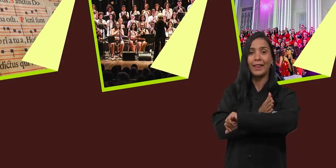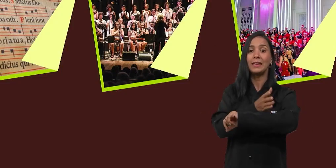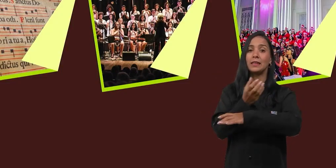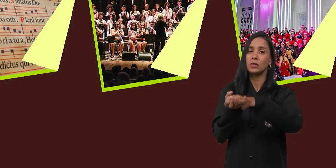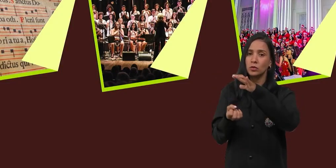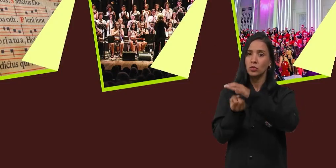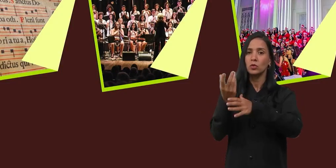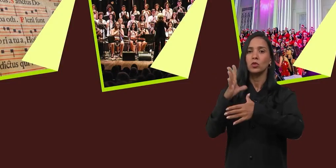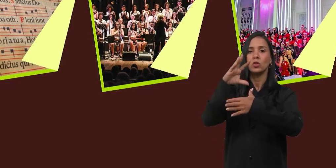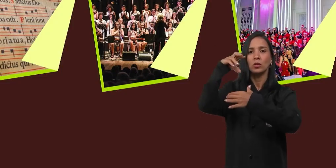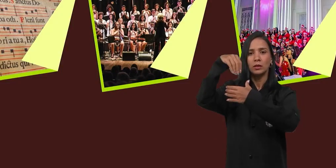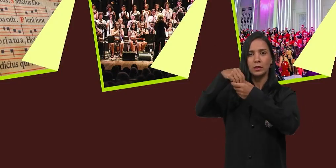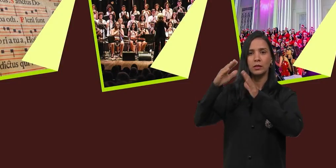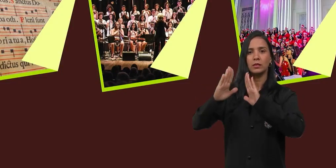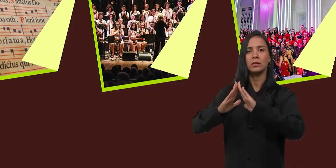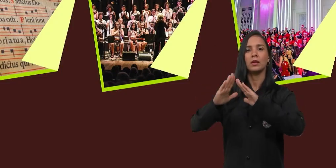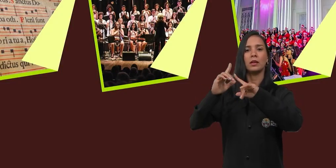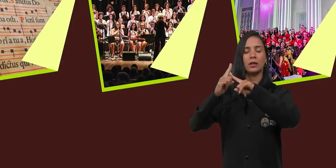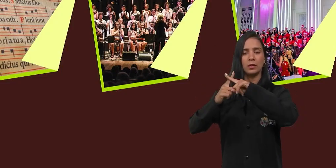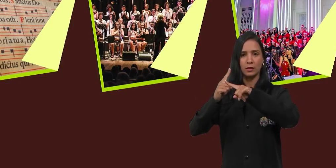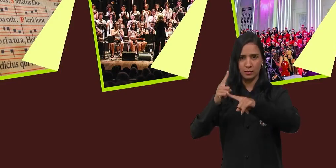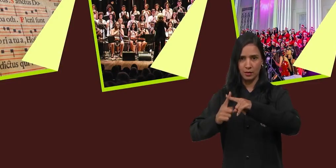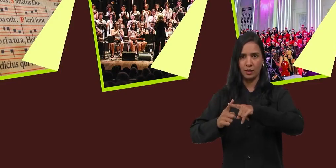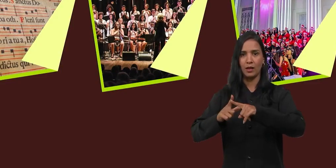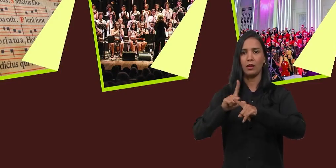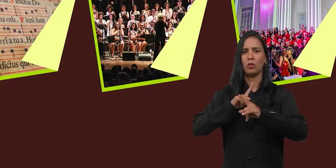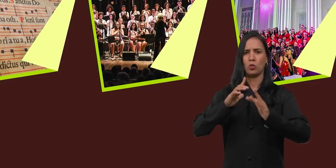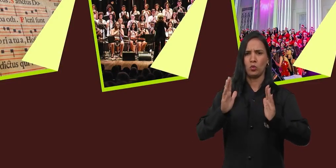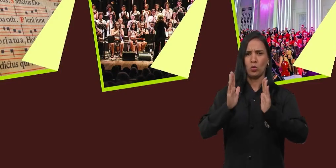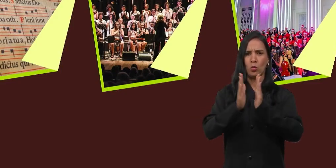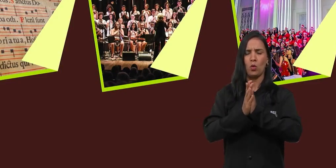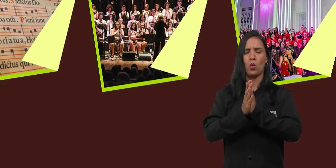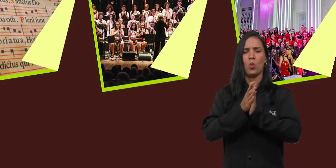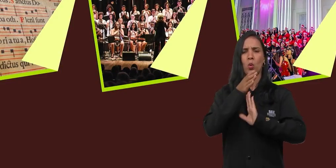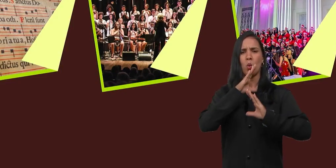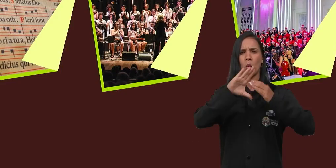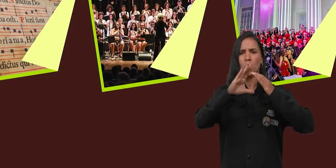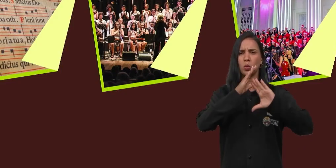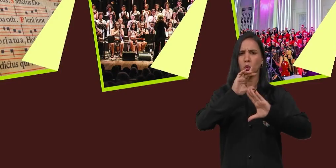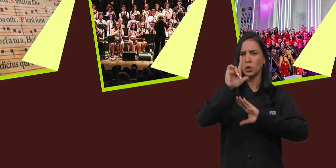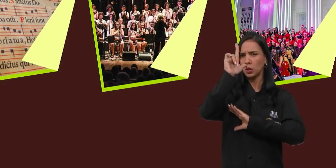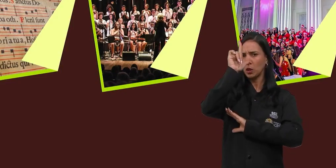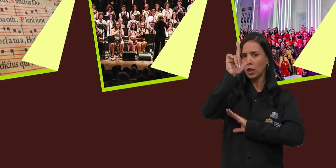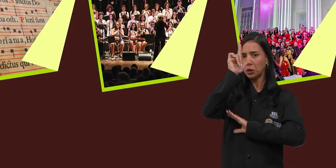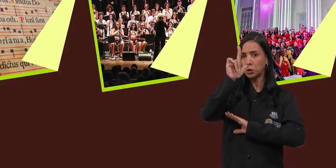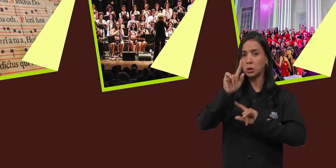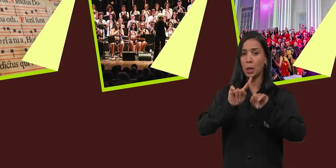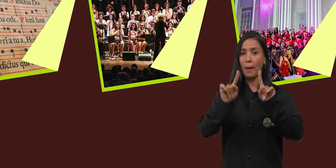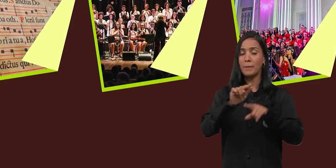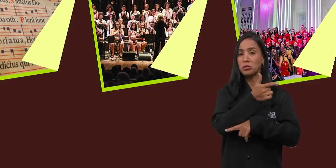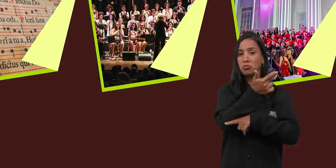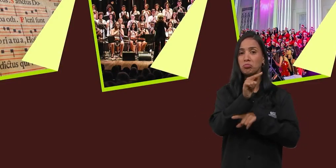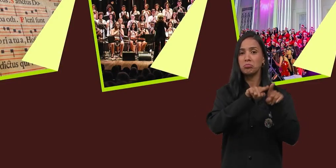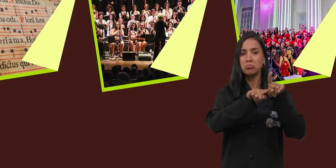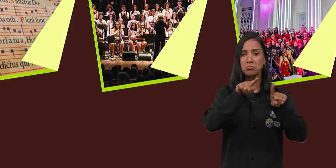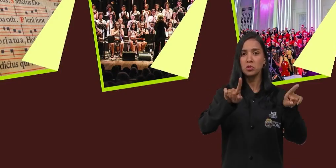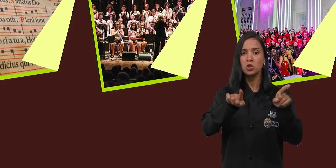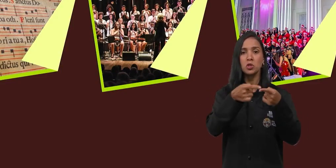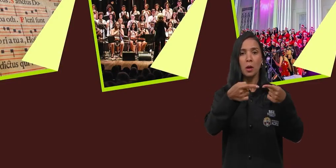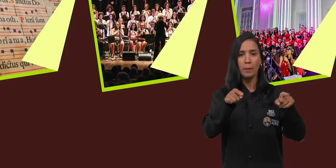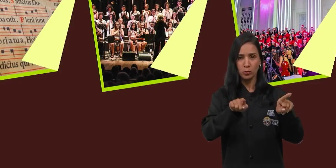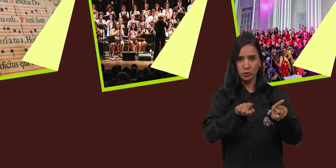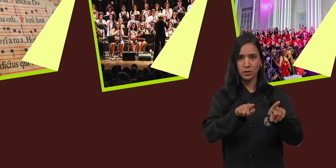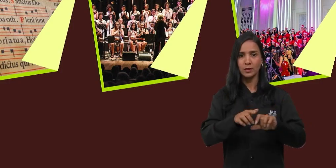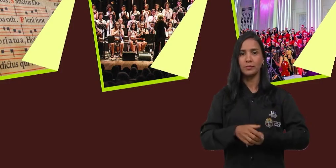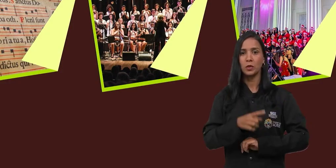igrejas, feitos por monges em latim, sem instrumentos. Eu vou mostrar para vocês também um canto gregoriano,